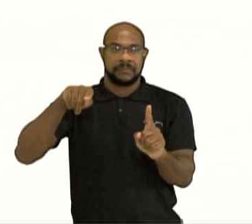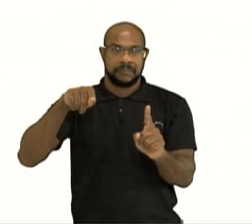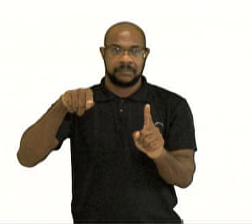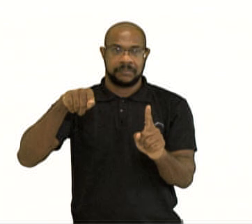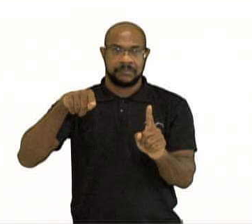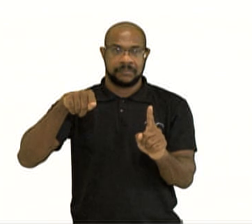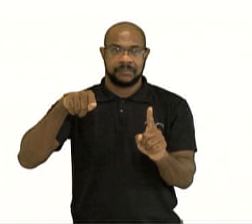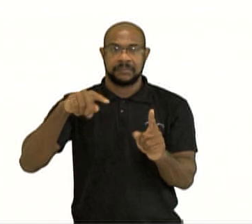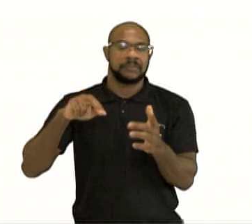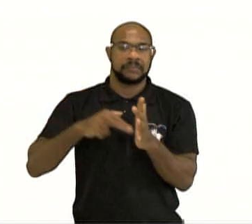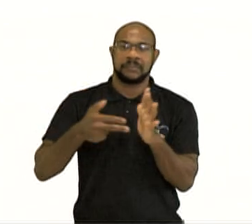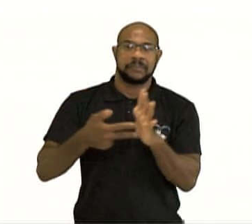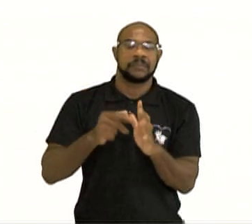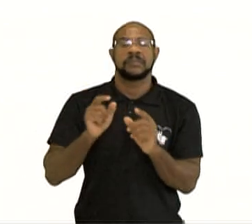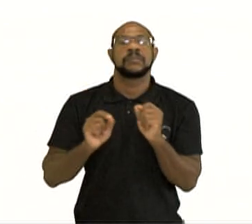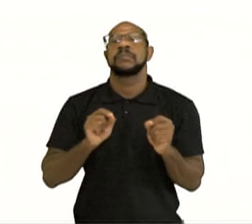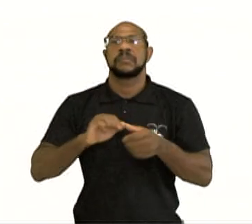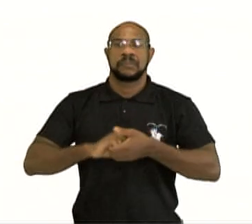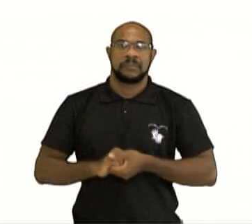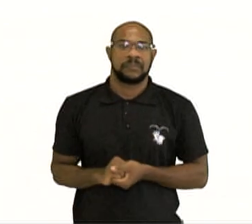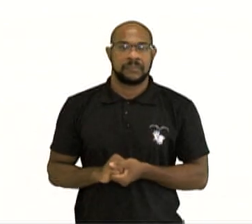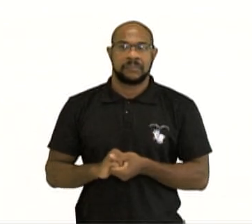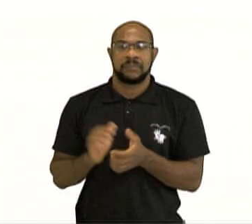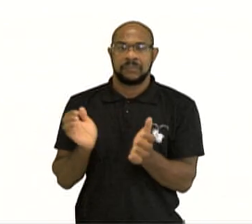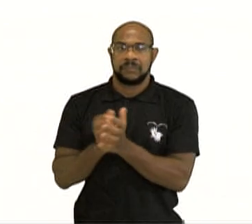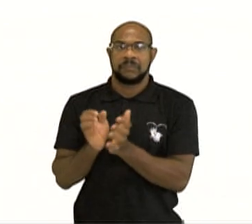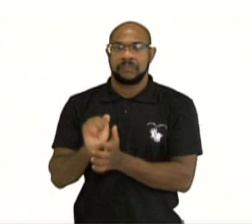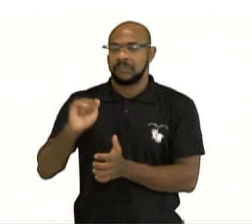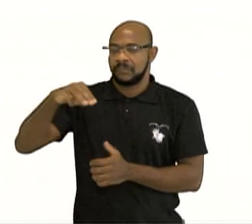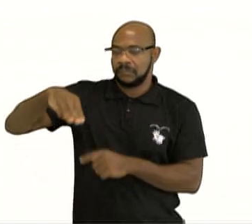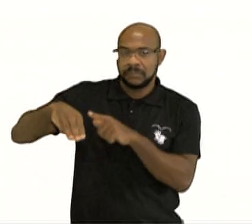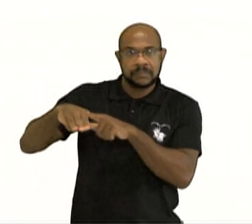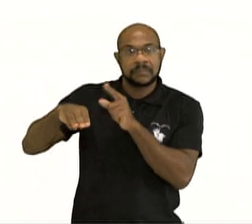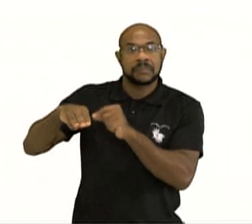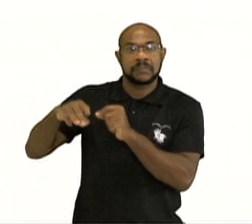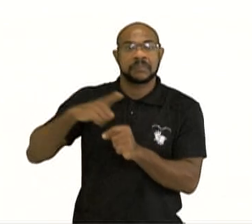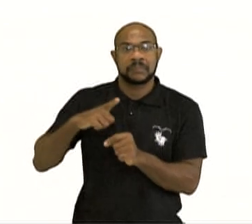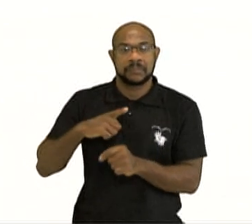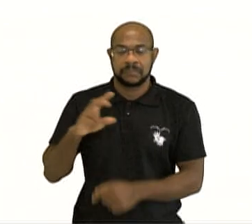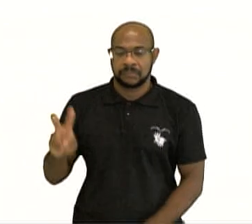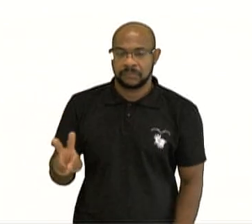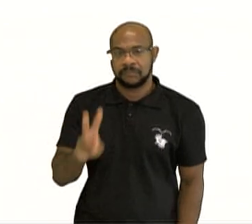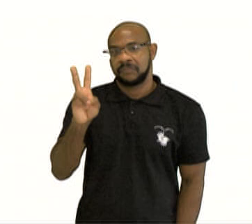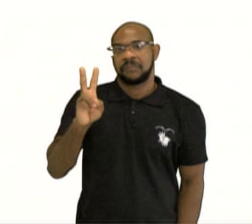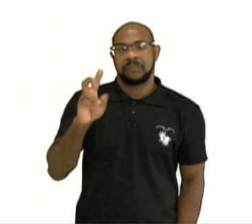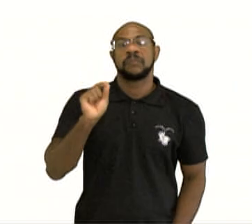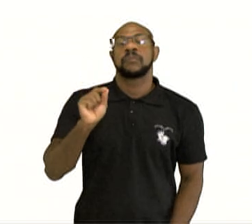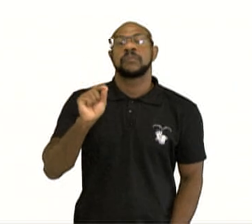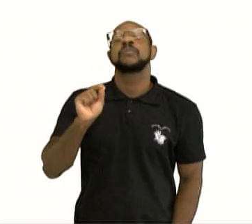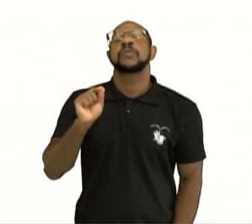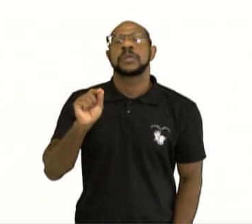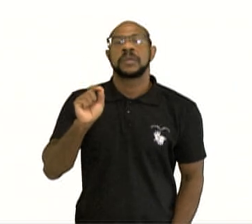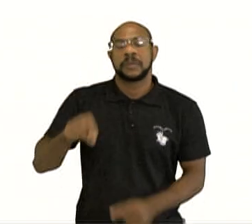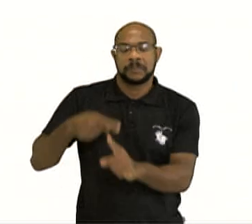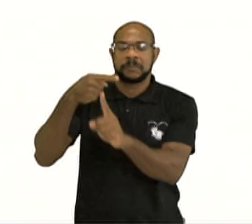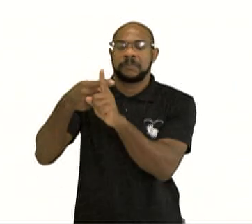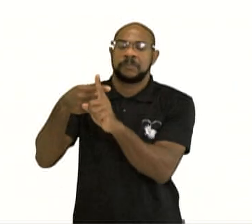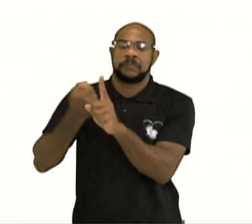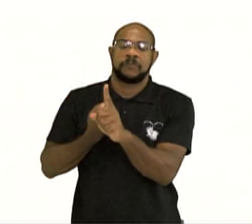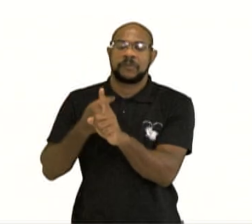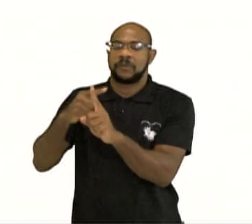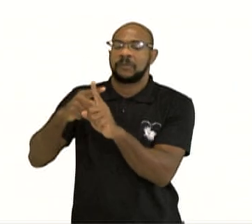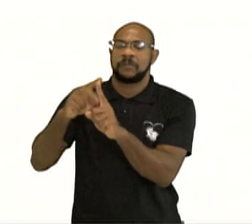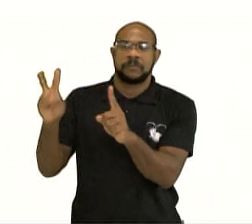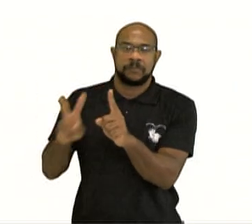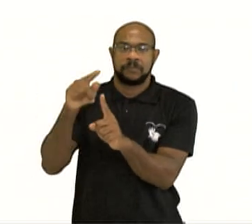meu conjunto imagem é composto apenas pelos valores positivos do y, porque a